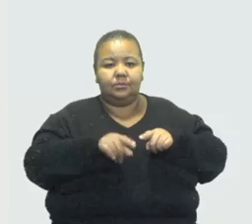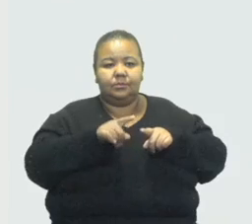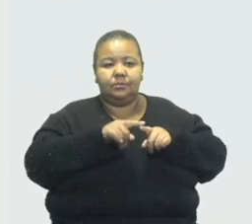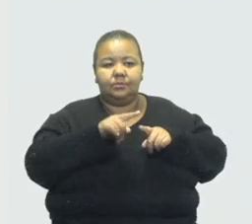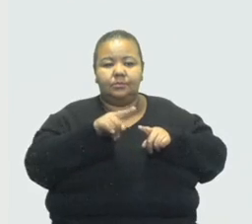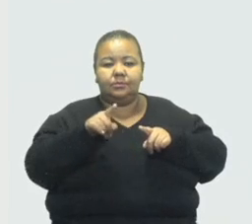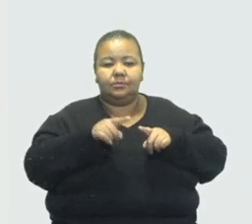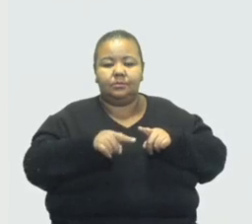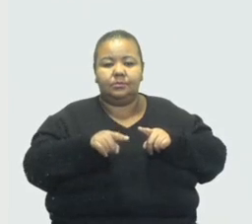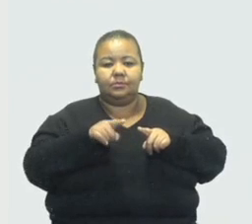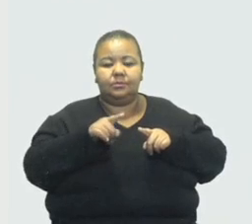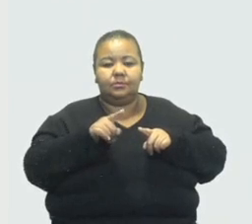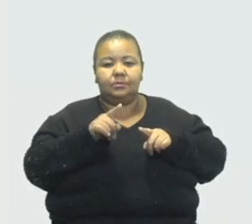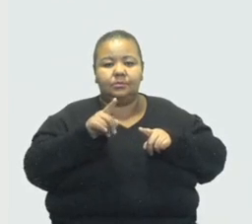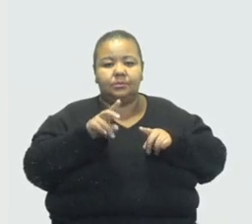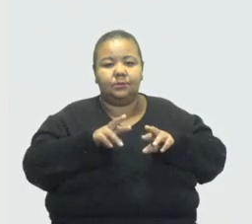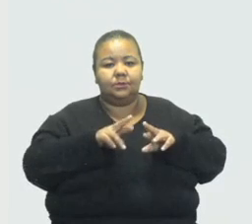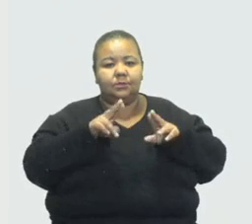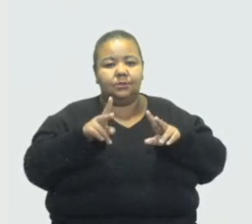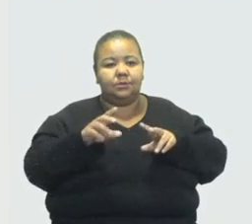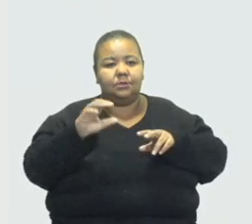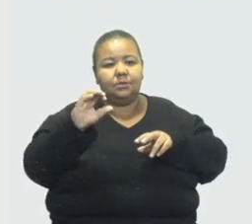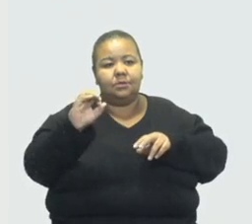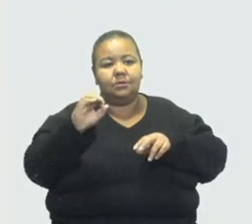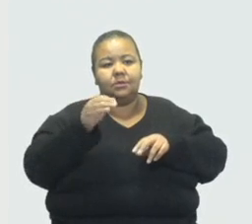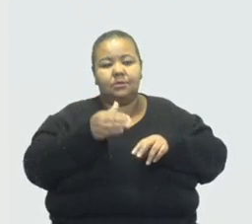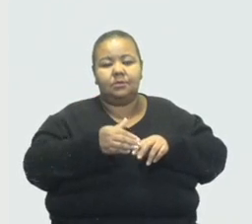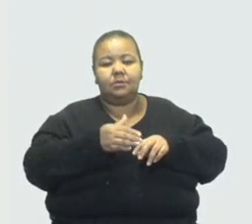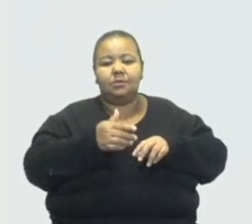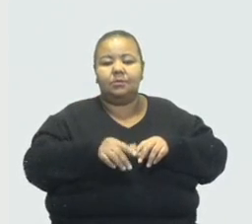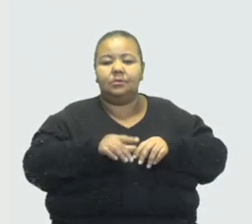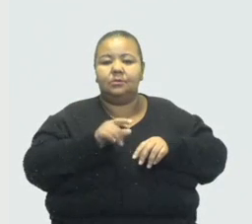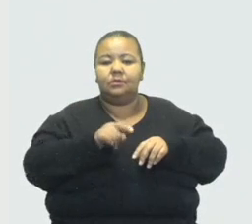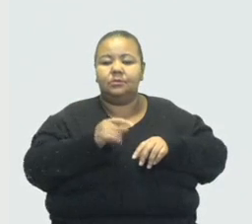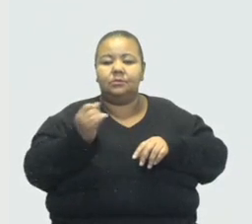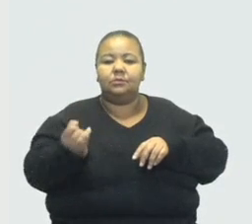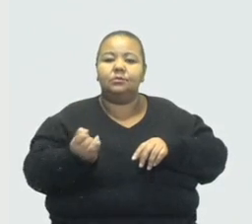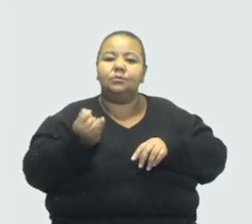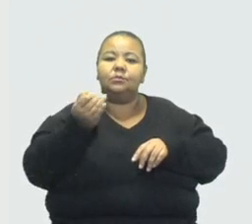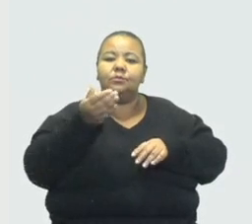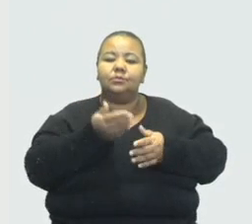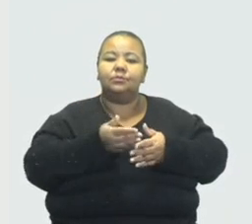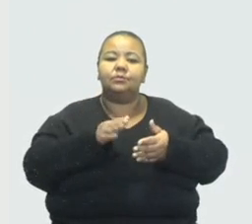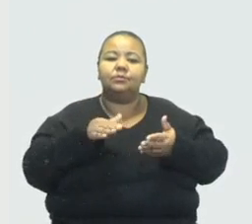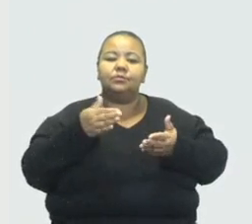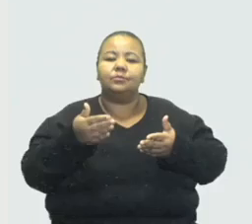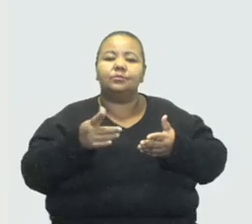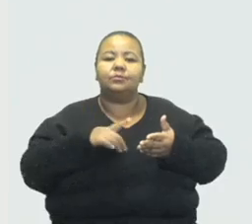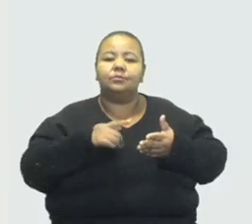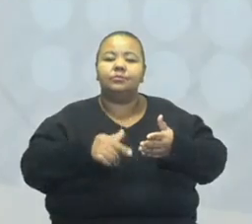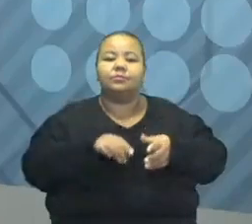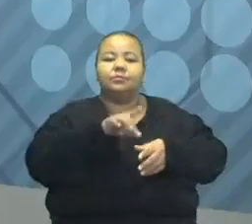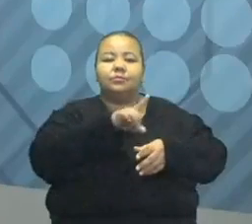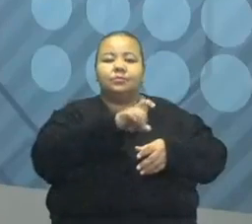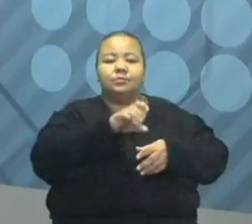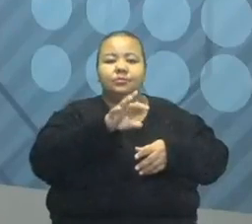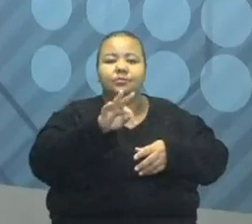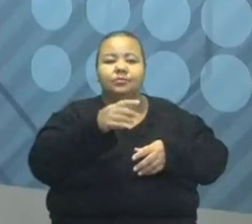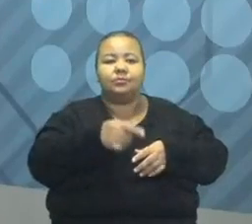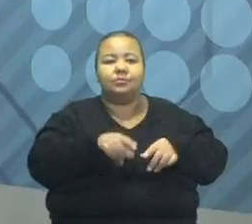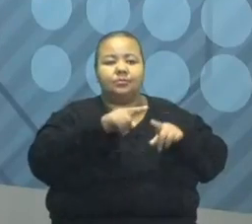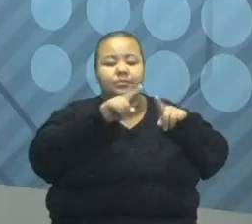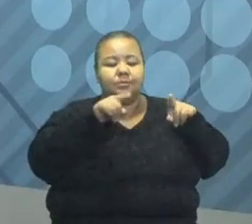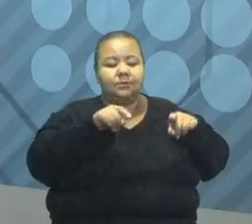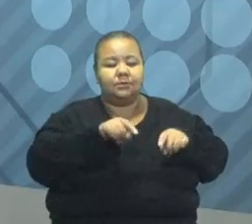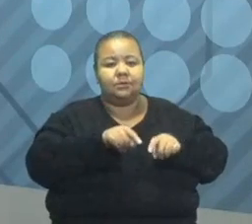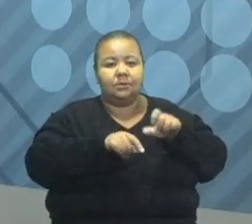ele tem que ser diferente de zero, certo? Então, isso é bem importante. Quando a gente tem um determinante de uma matriz